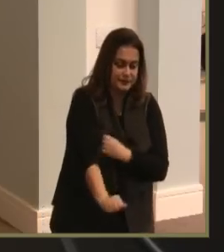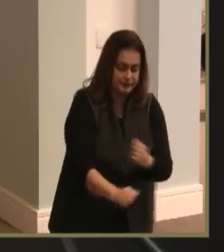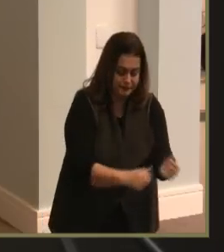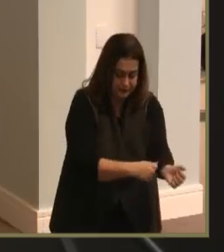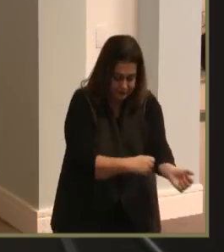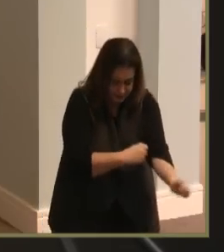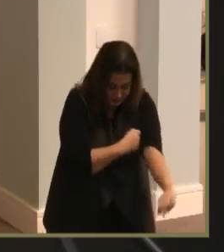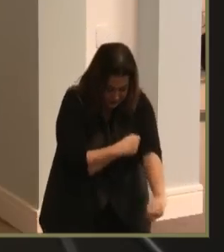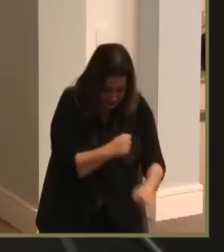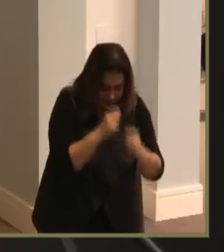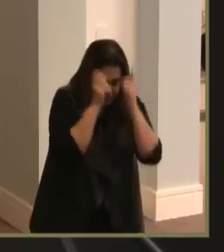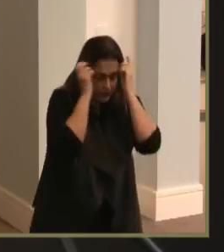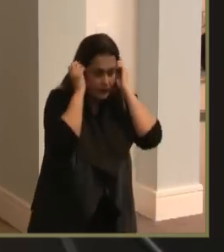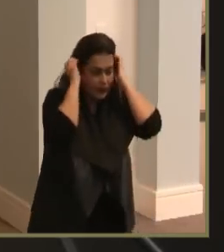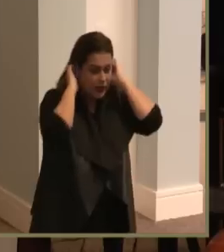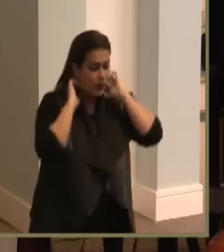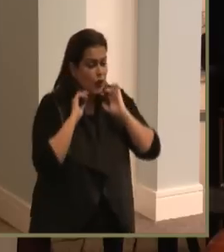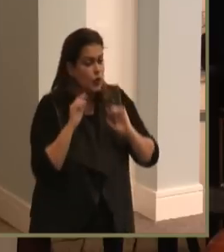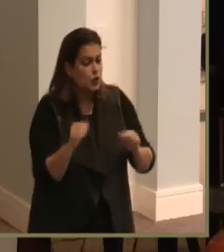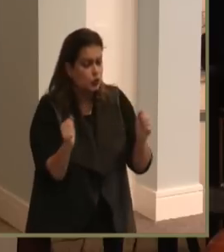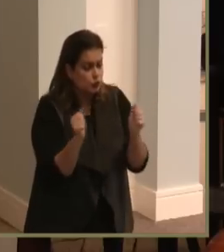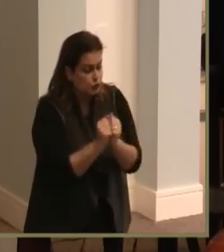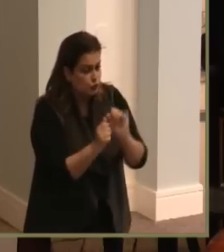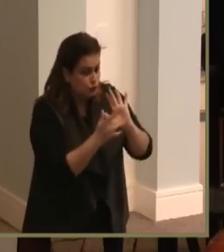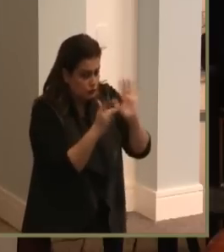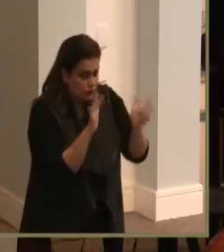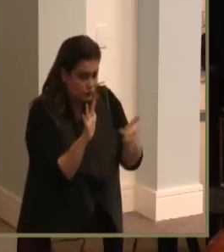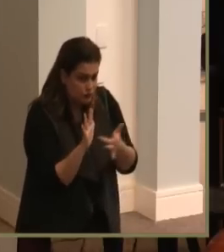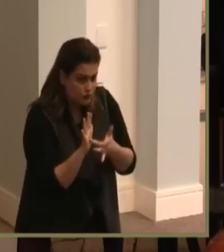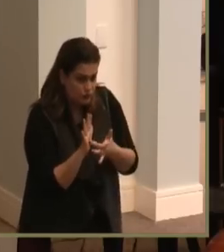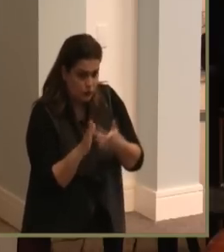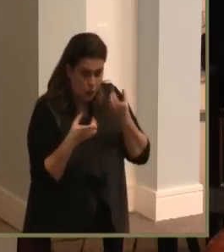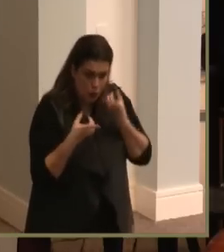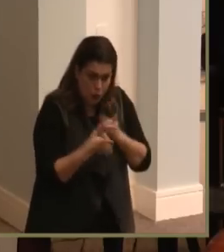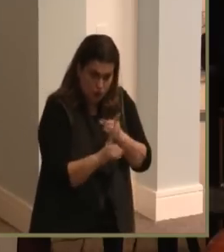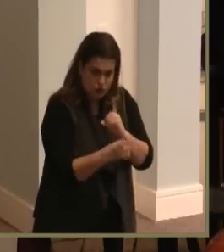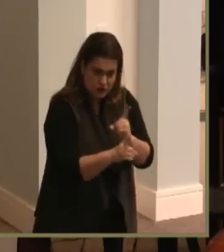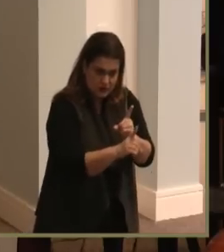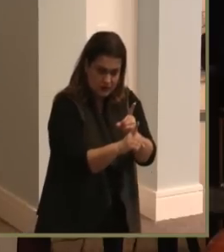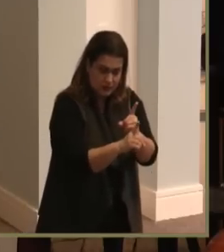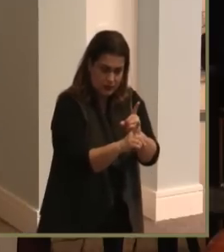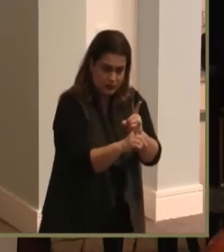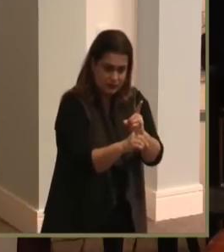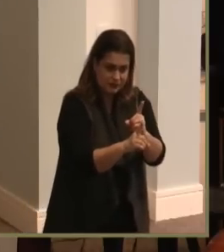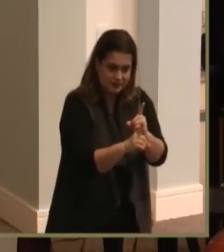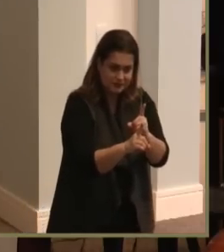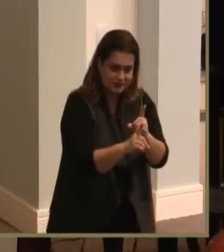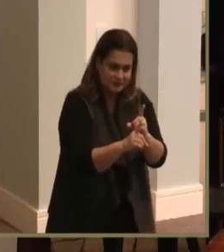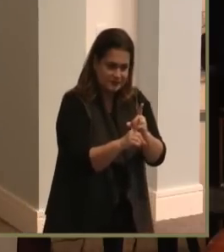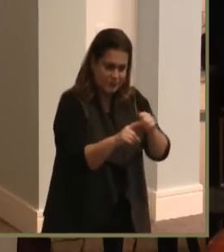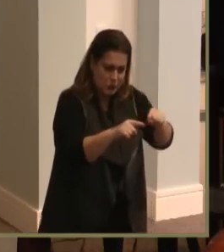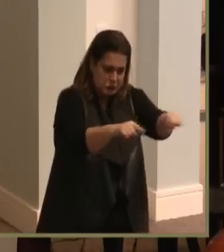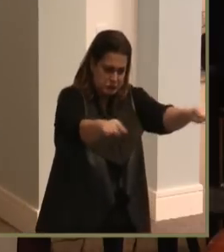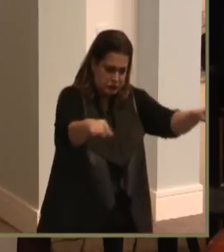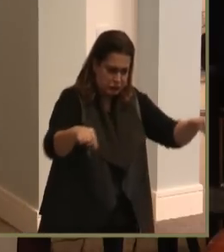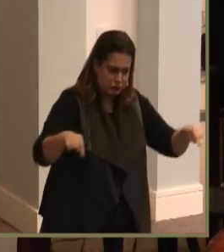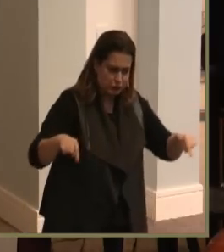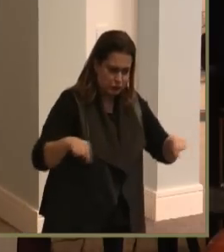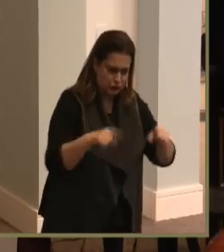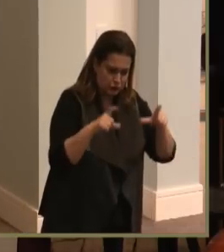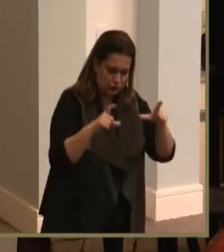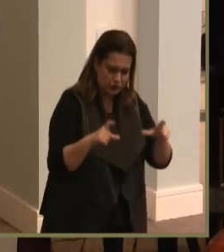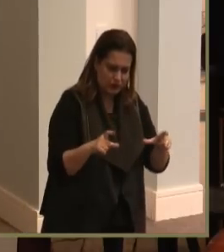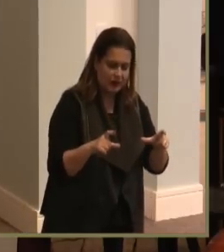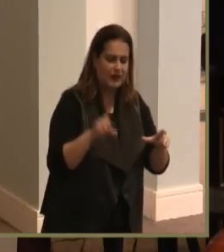Presencialmente ali com Cristo Jesus, quando ele aparece aos seus discípulos, naquele espaço geográfico em